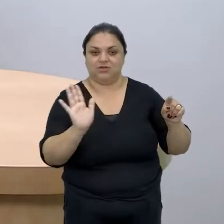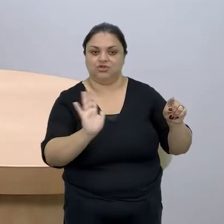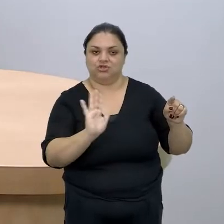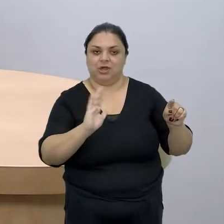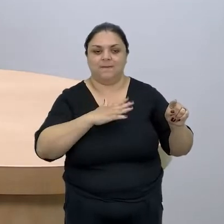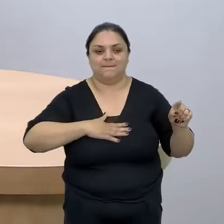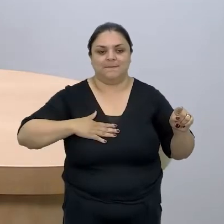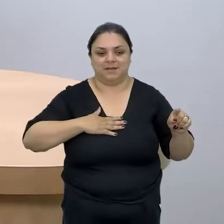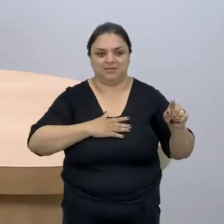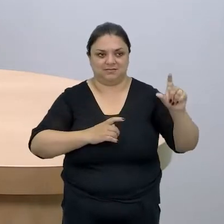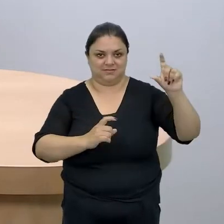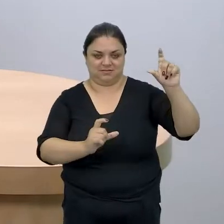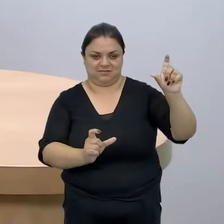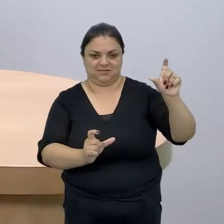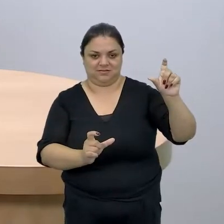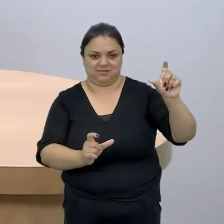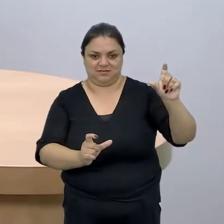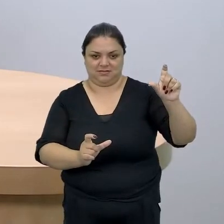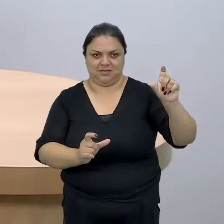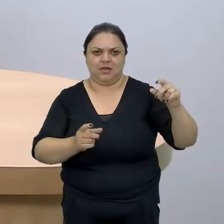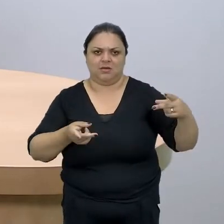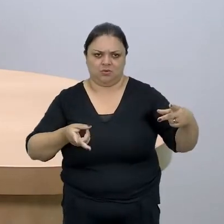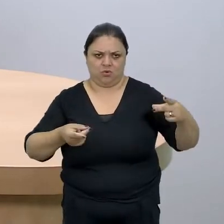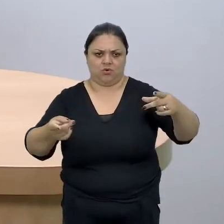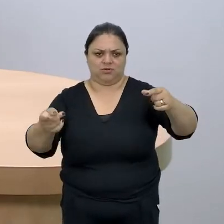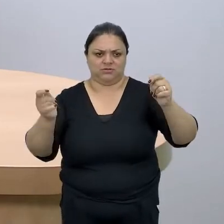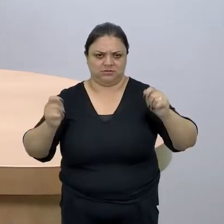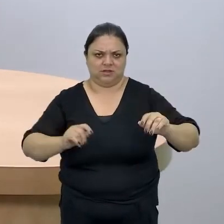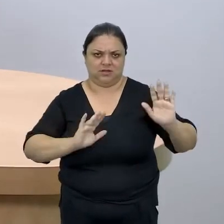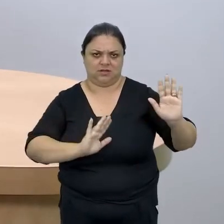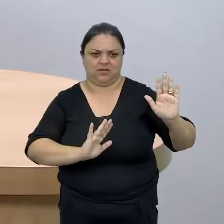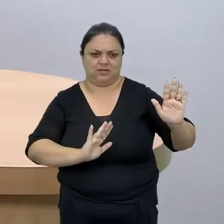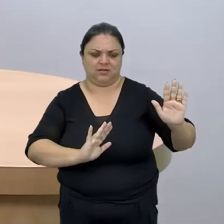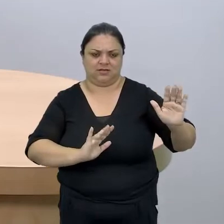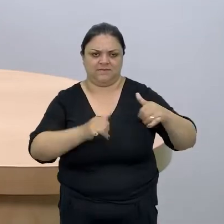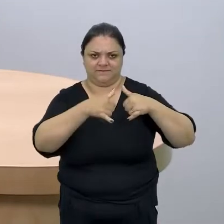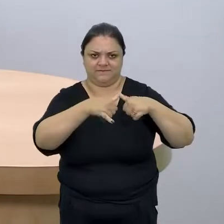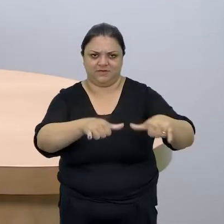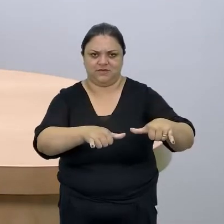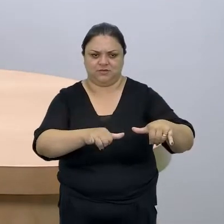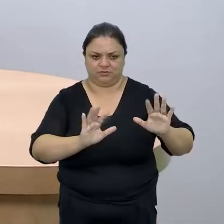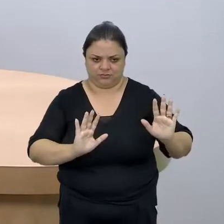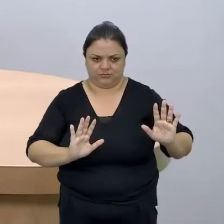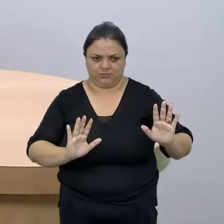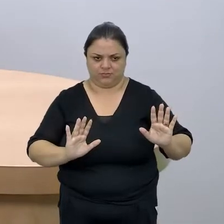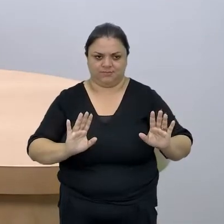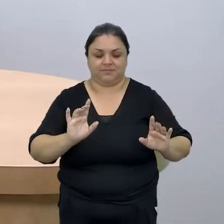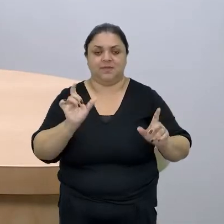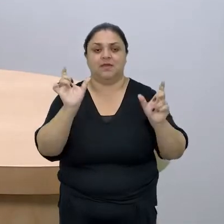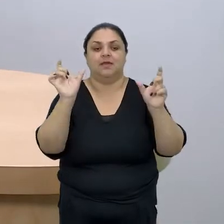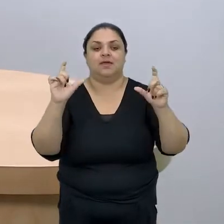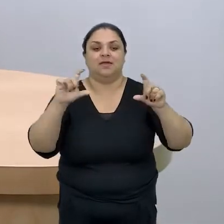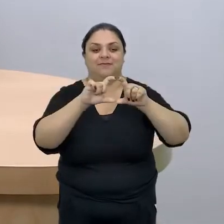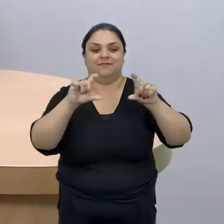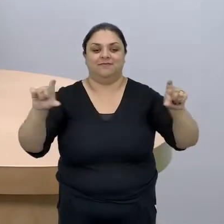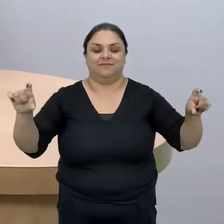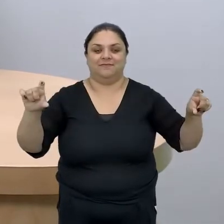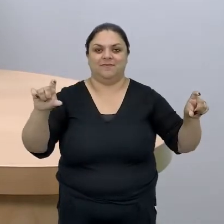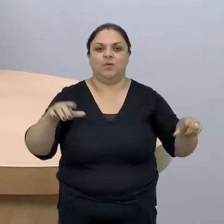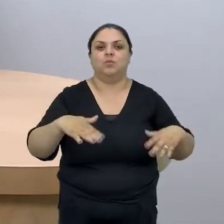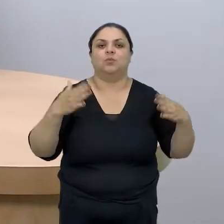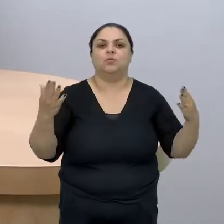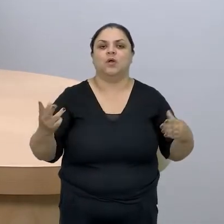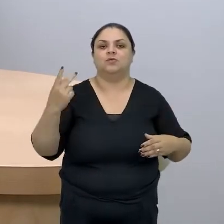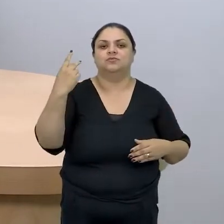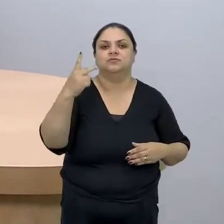programado e tudo pronto, eu posso considerar ele como uma constante? Posso? Sim, porque tá fixo. Legal. E esse qual o seu nome aqui... É a variável? É uma